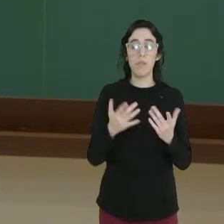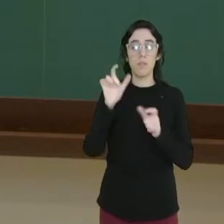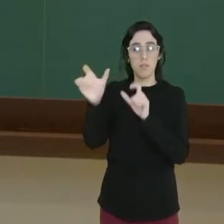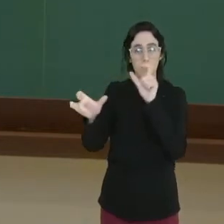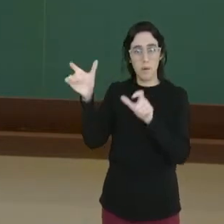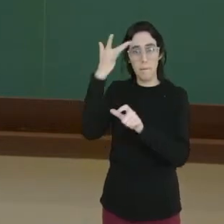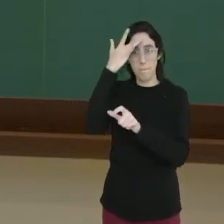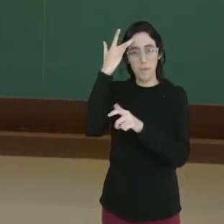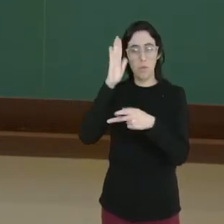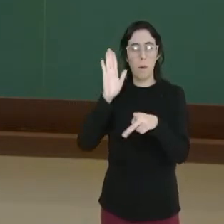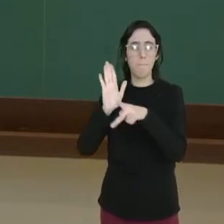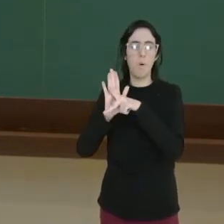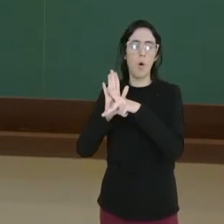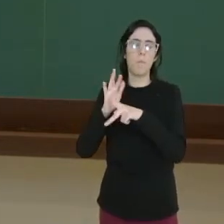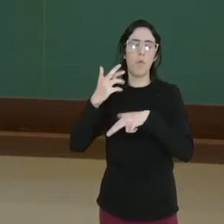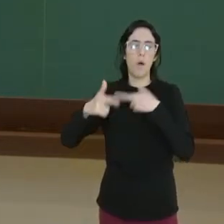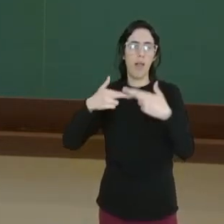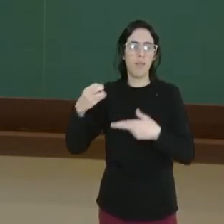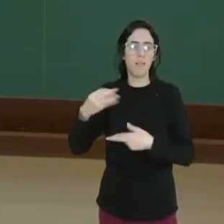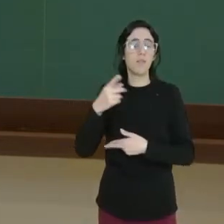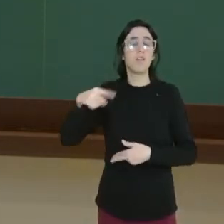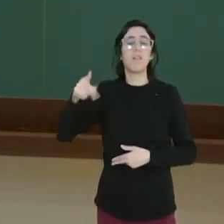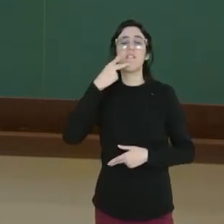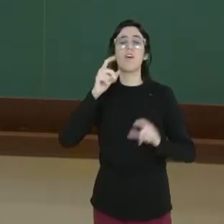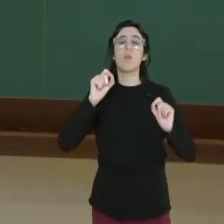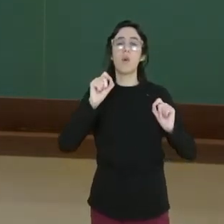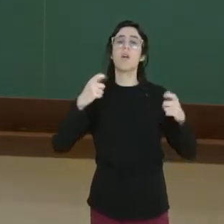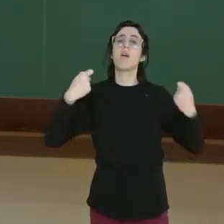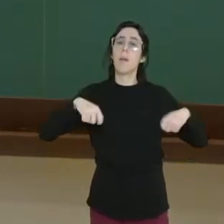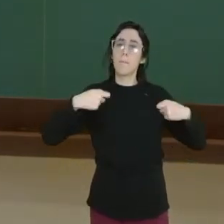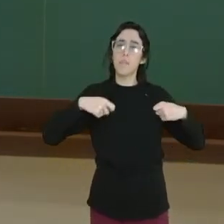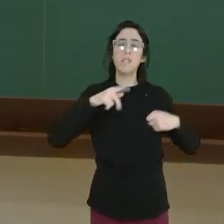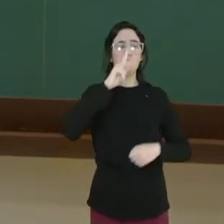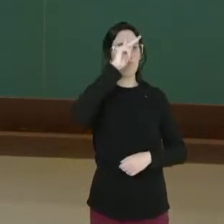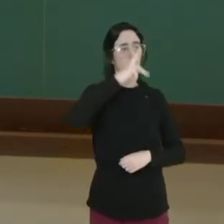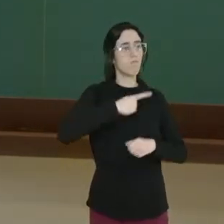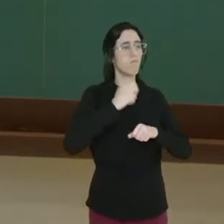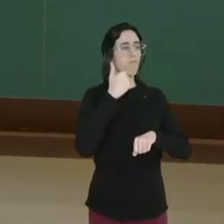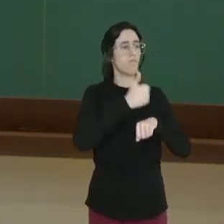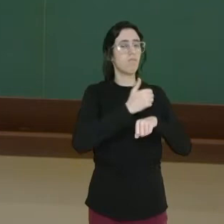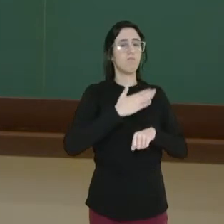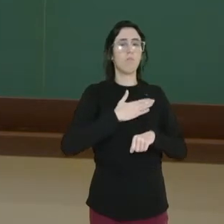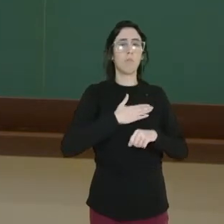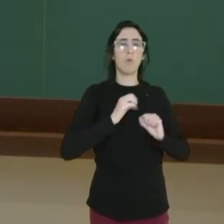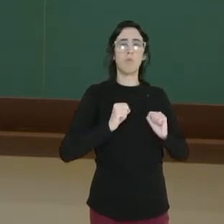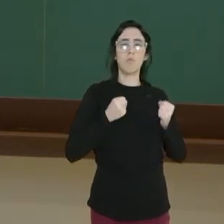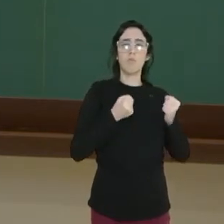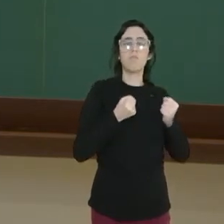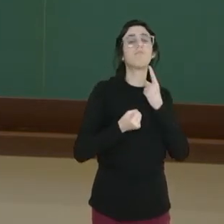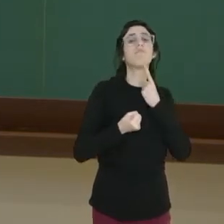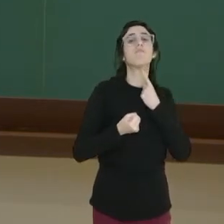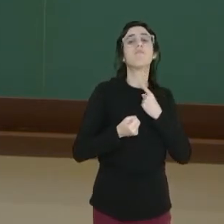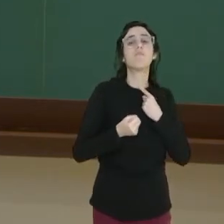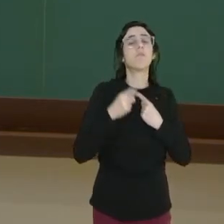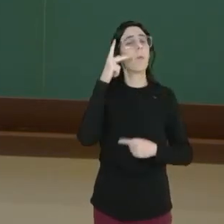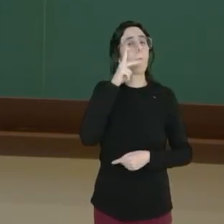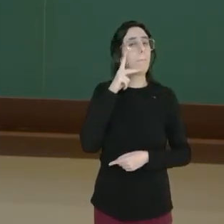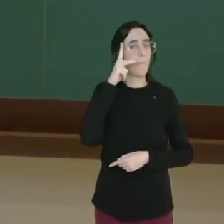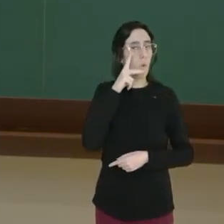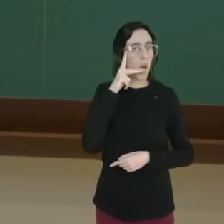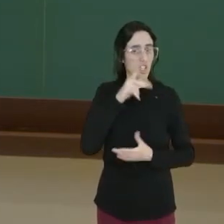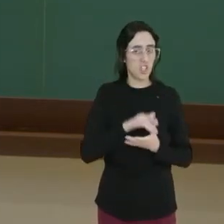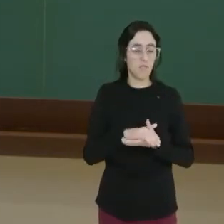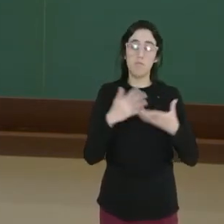renascentistas vão defender é a autonomia, inclusive para o exercer a política.